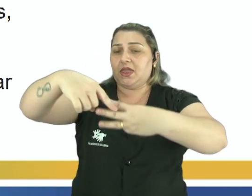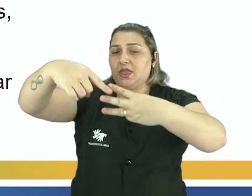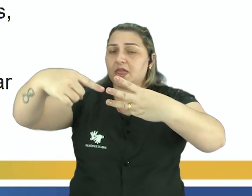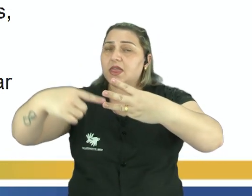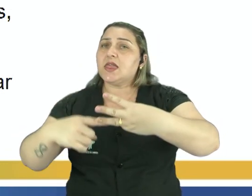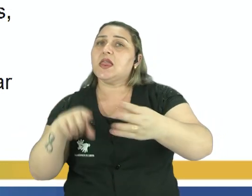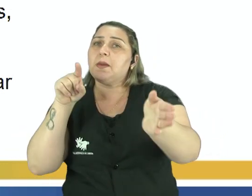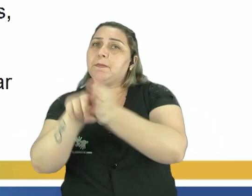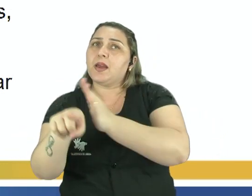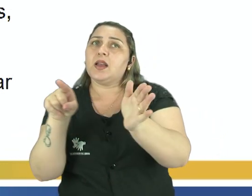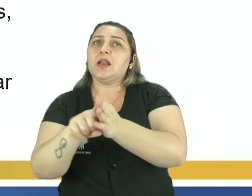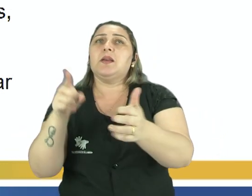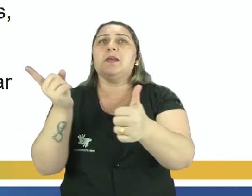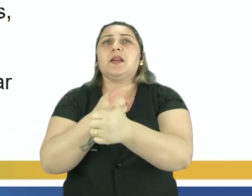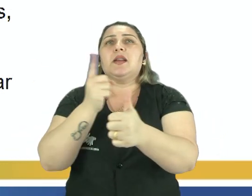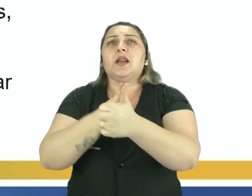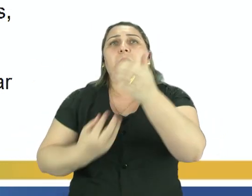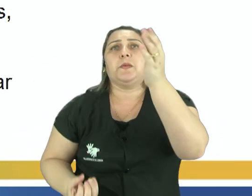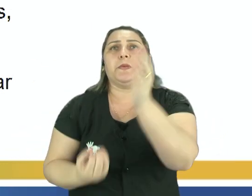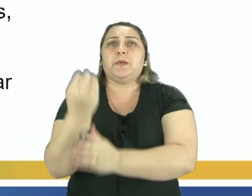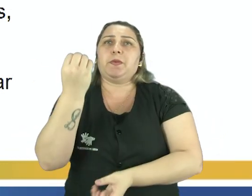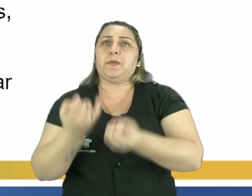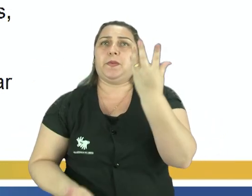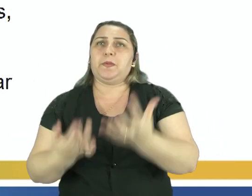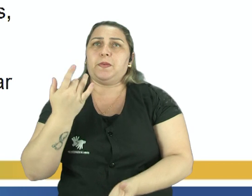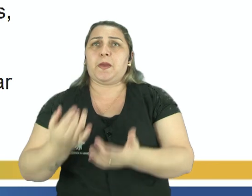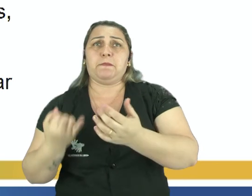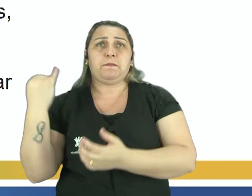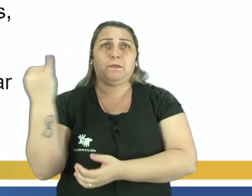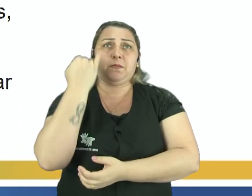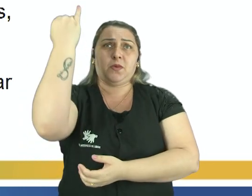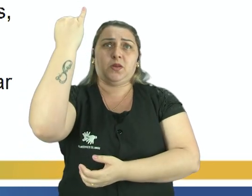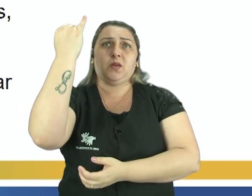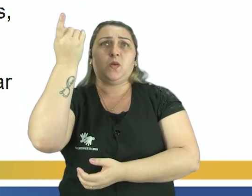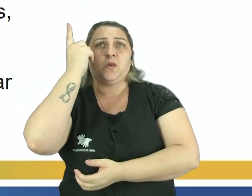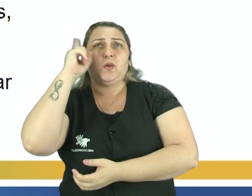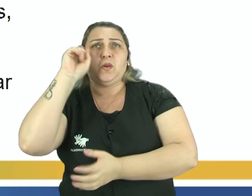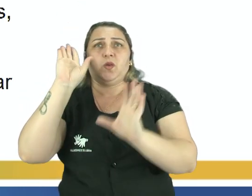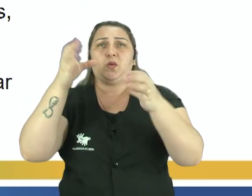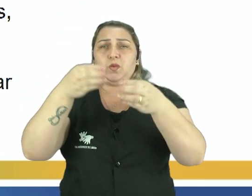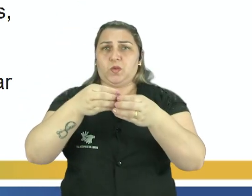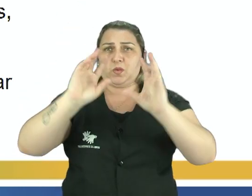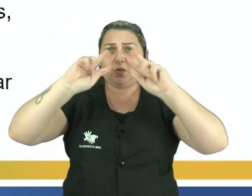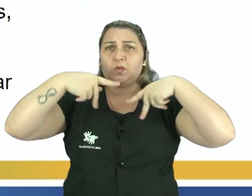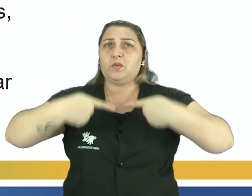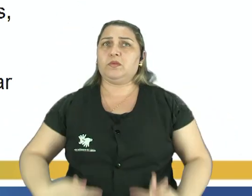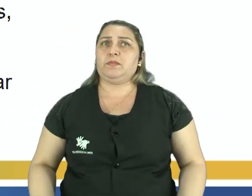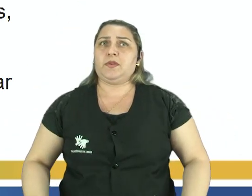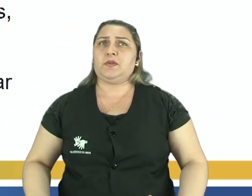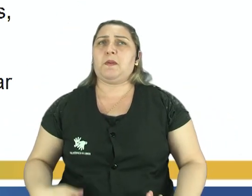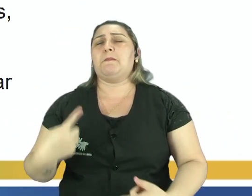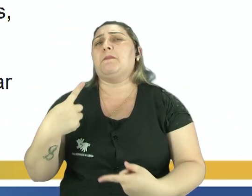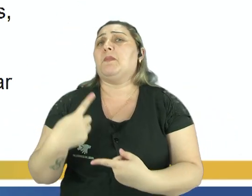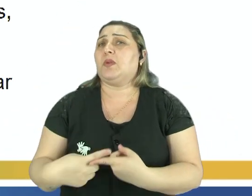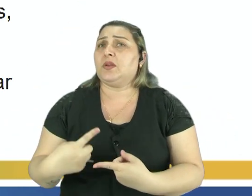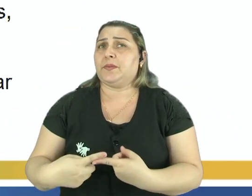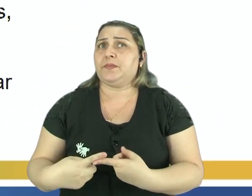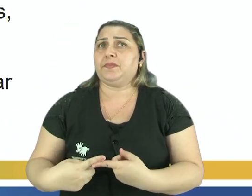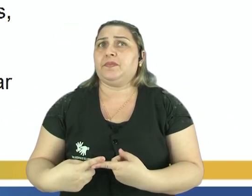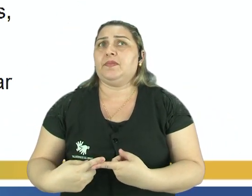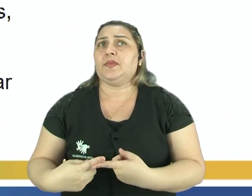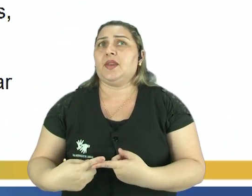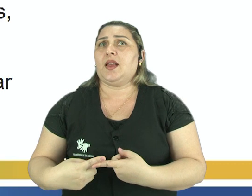questões. A primeira diz o seguinte: a descoberta do fogo foi muito importante para o cotidiano desses grupos humanos, pois, a